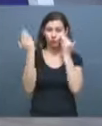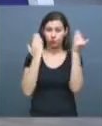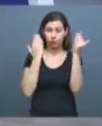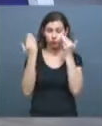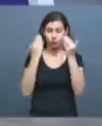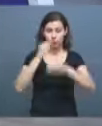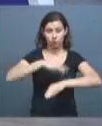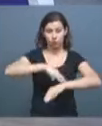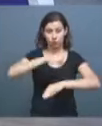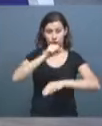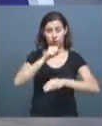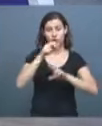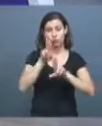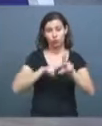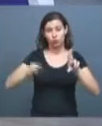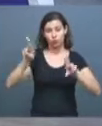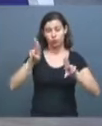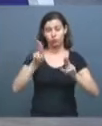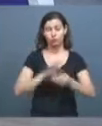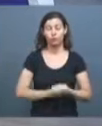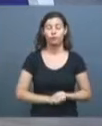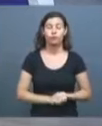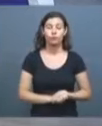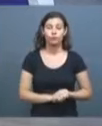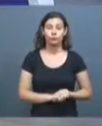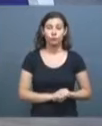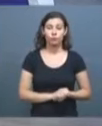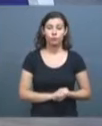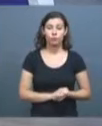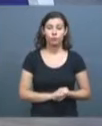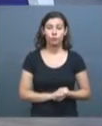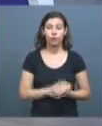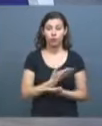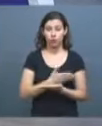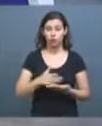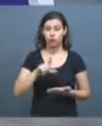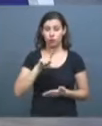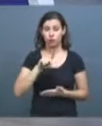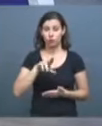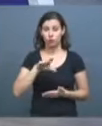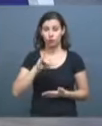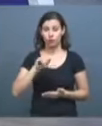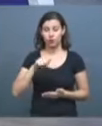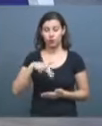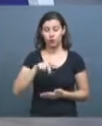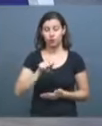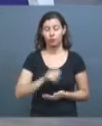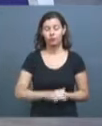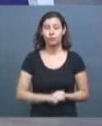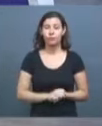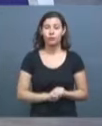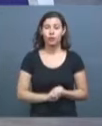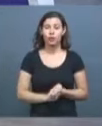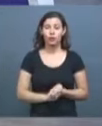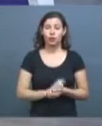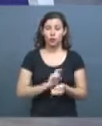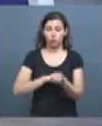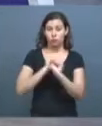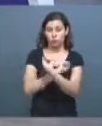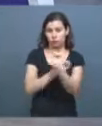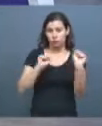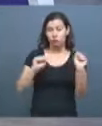mestrado da Universidade Federal de Uberlândia. Luciana, começando com você. O estresse pode